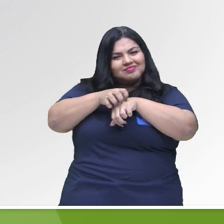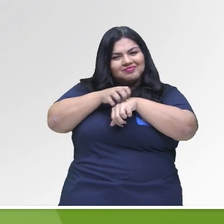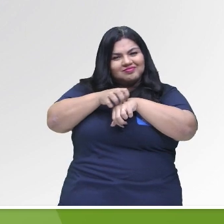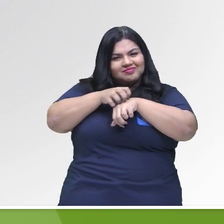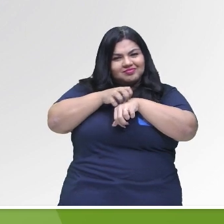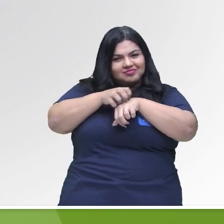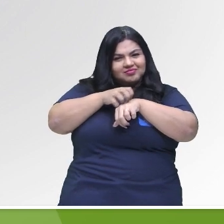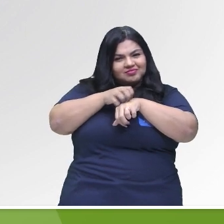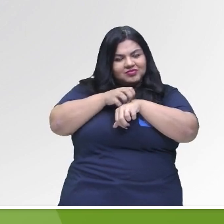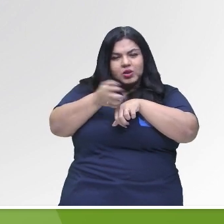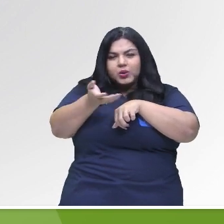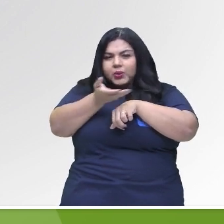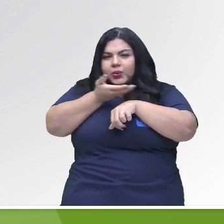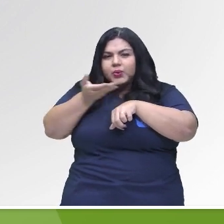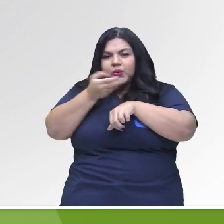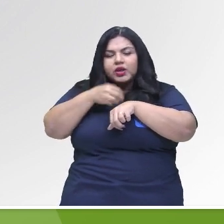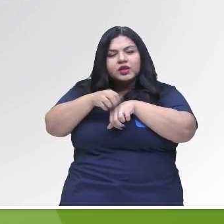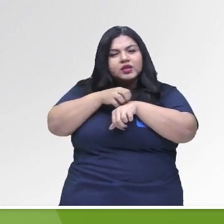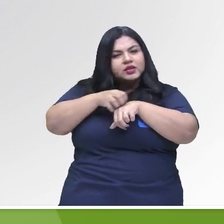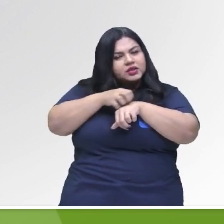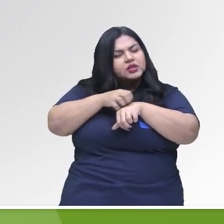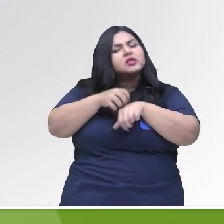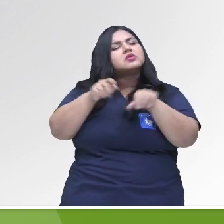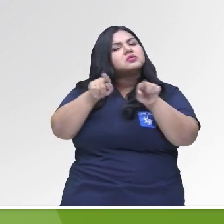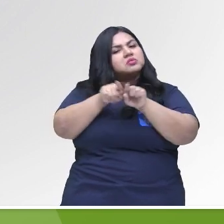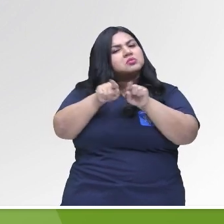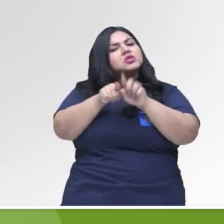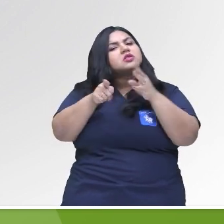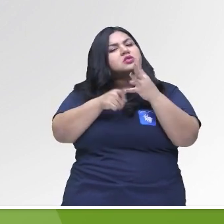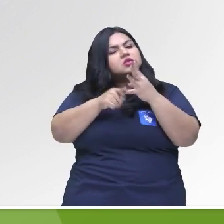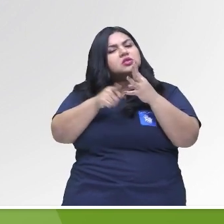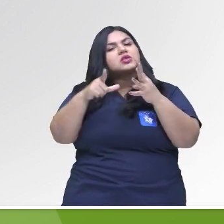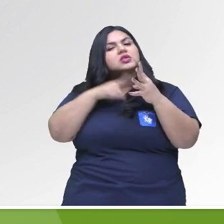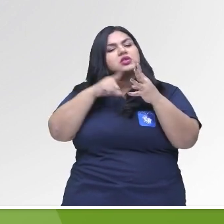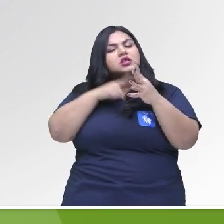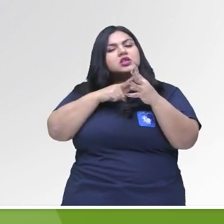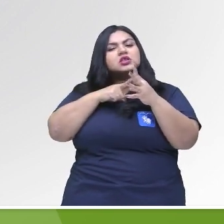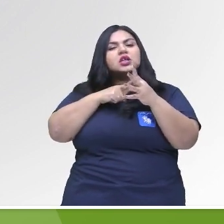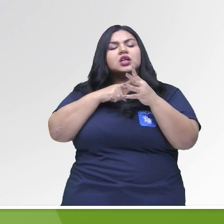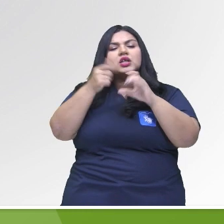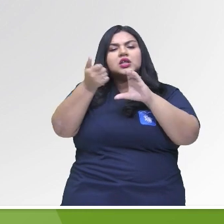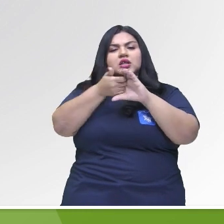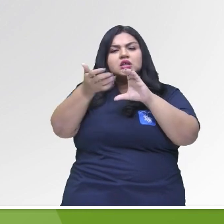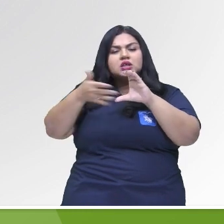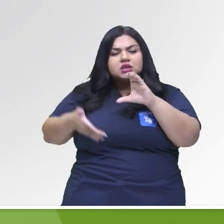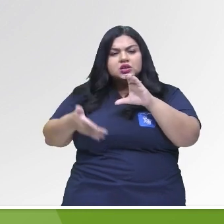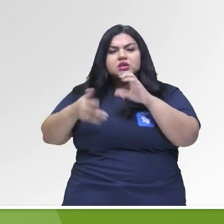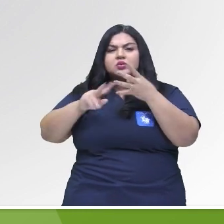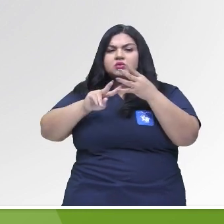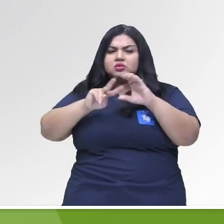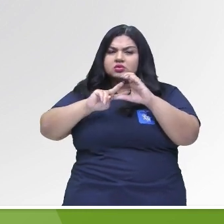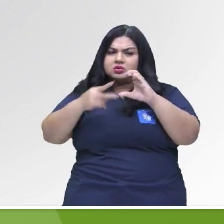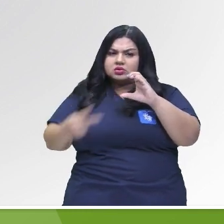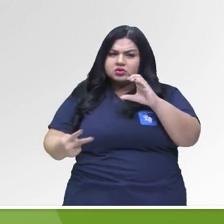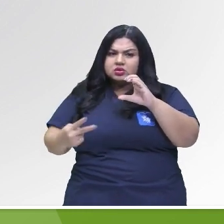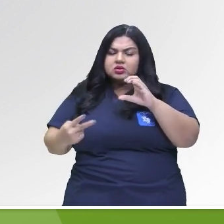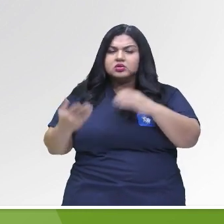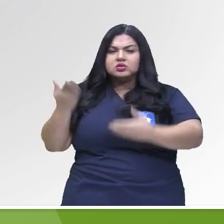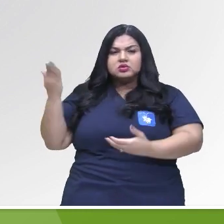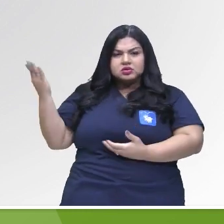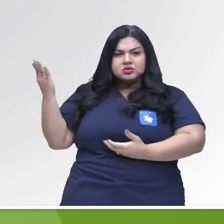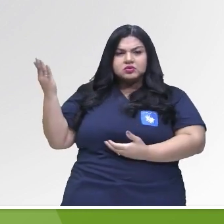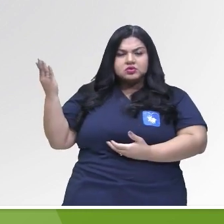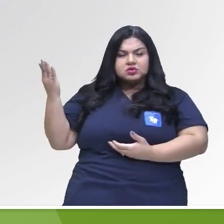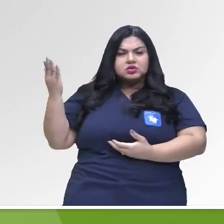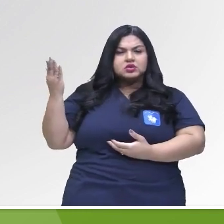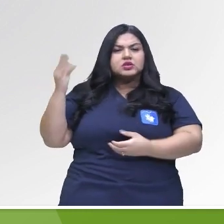isopor, tá, gente? O isopor também tem essa característica, né, essa classificação, entra aqui na